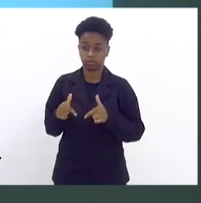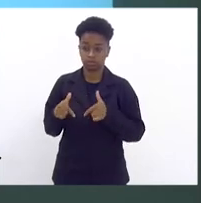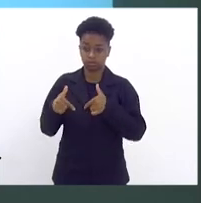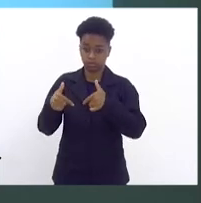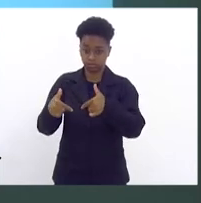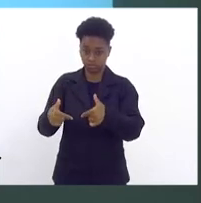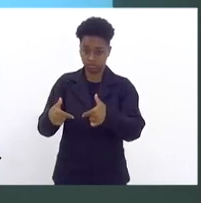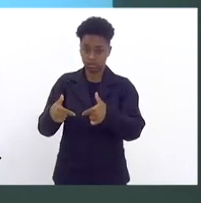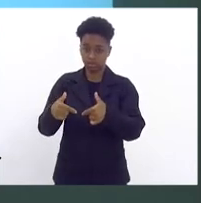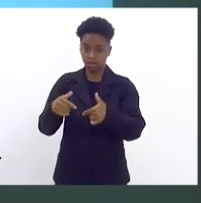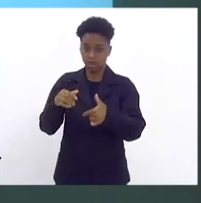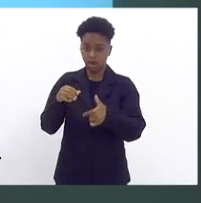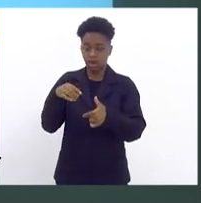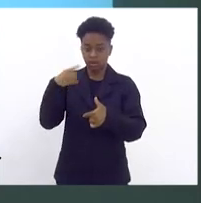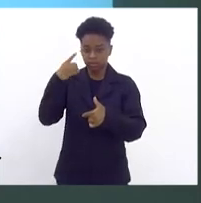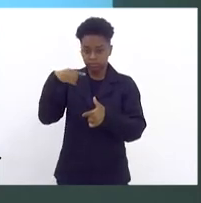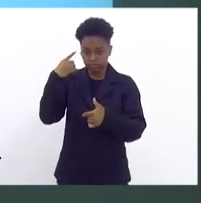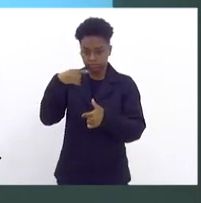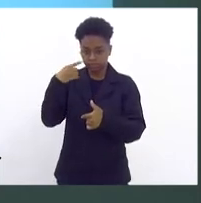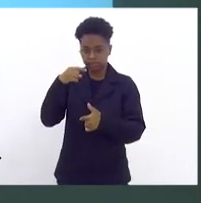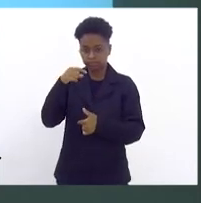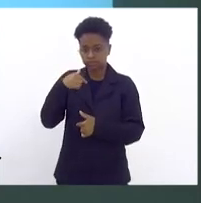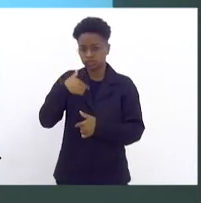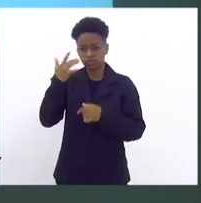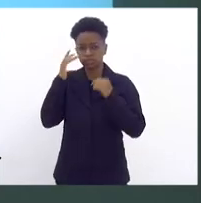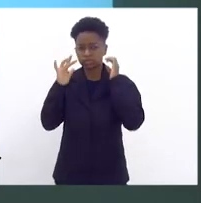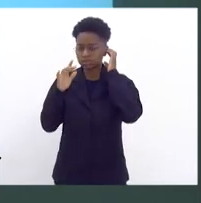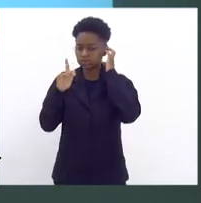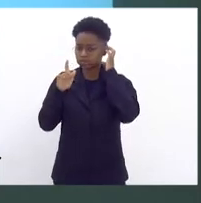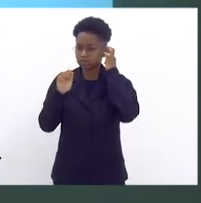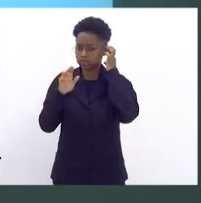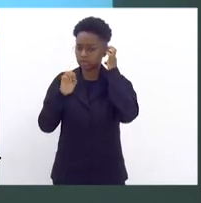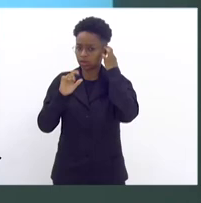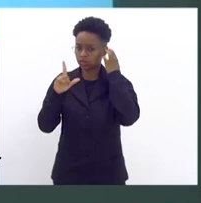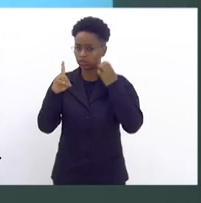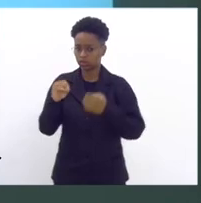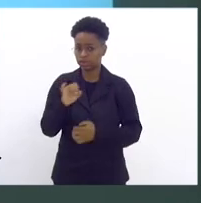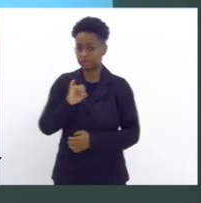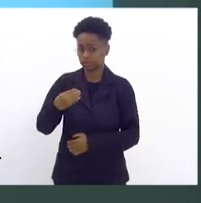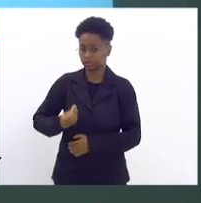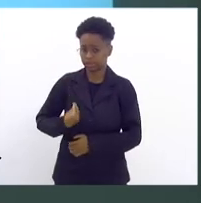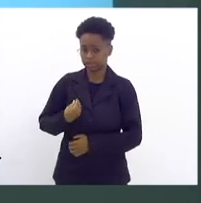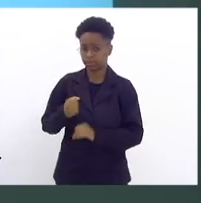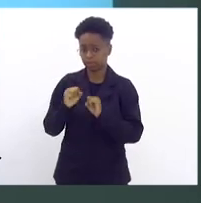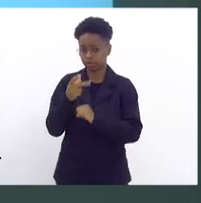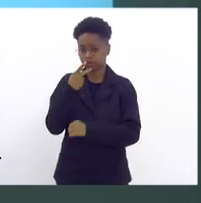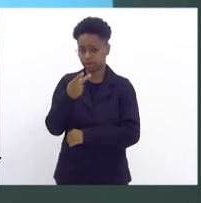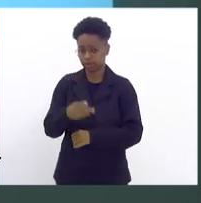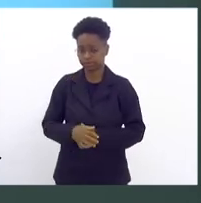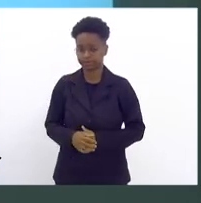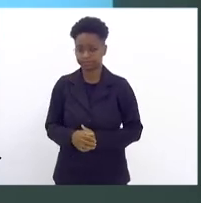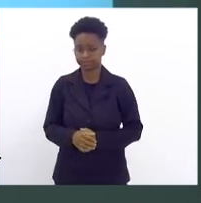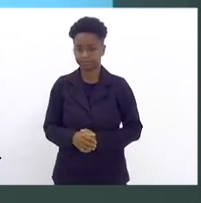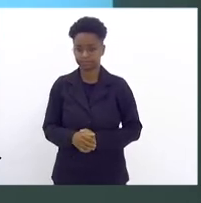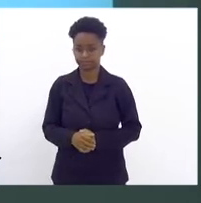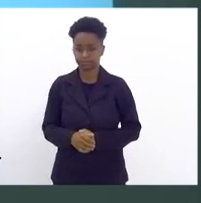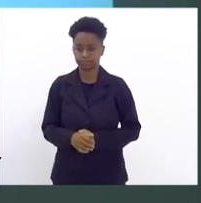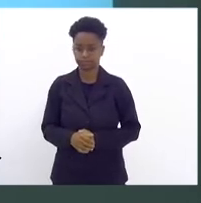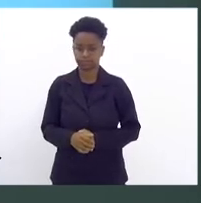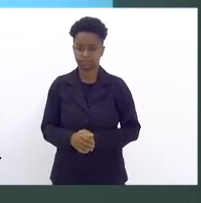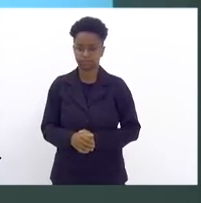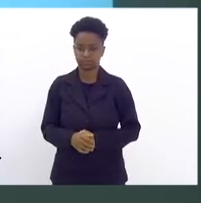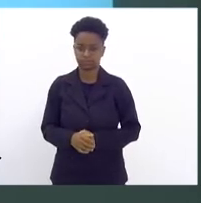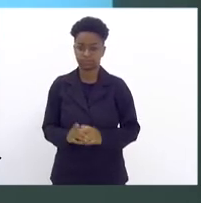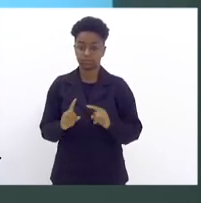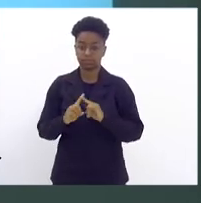da Ordem dos Advogados Dr Geraldo não sei onde está Dr Geraldo se tiver por aqui pode falar quando voltar enfim com mais propriedade